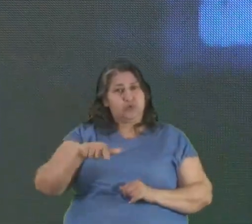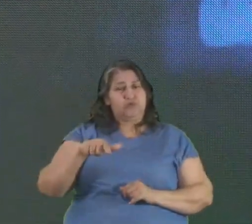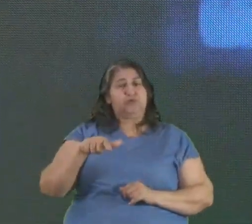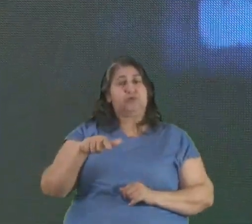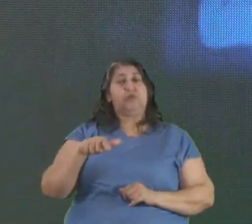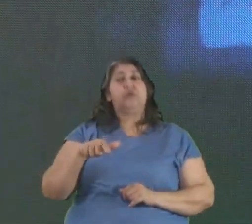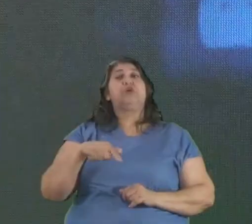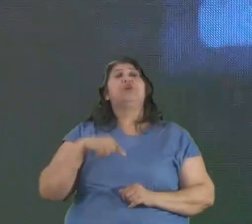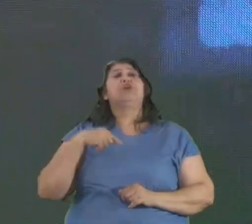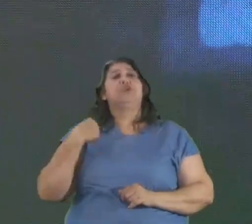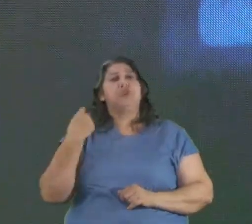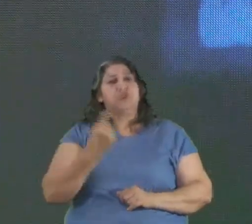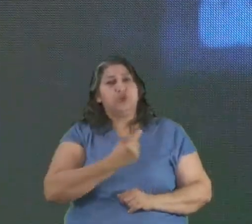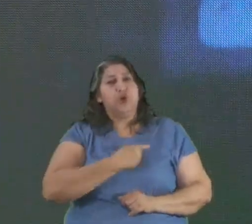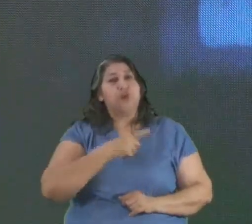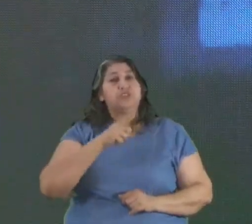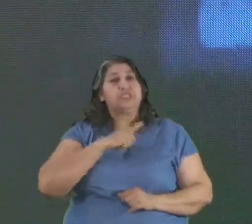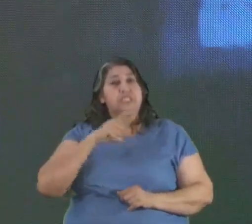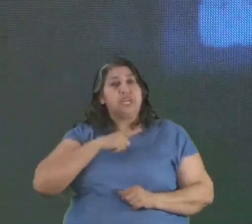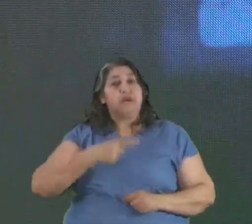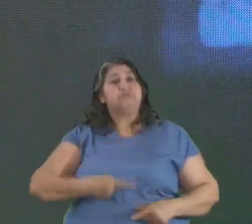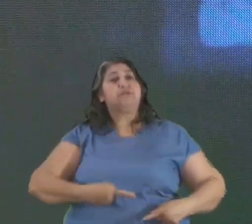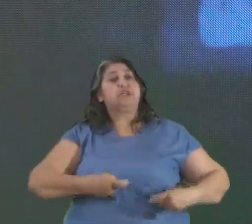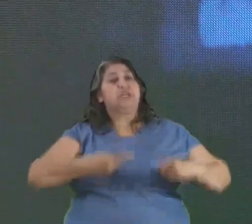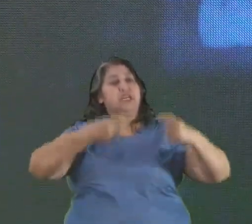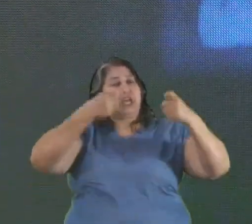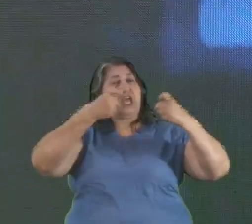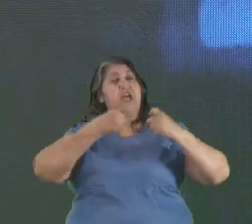Netanyahu disse: nós estamos em guerra